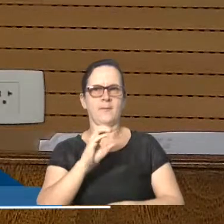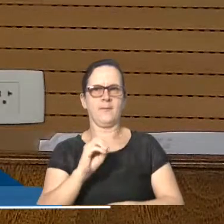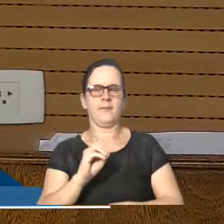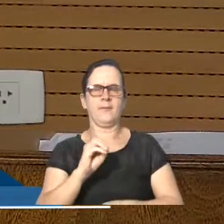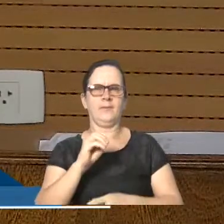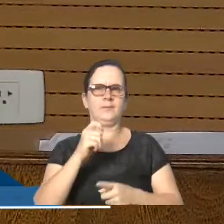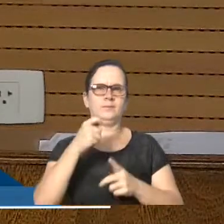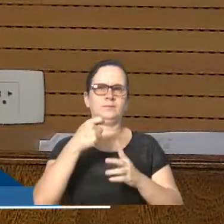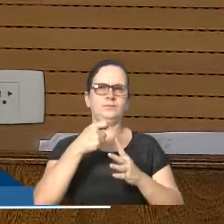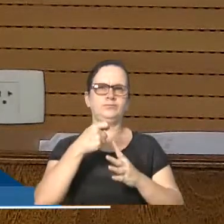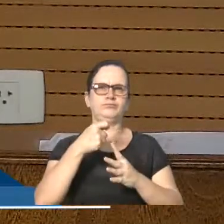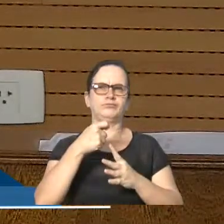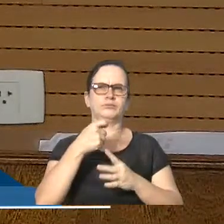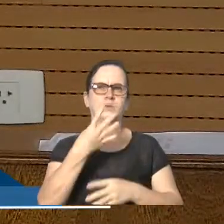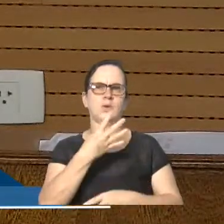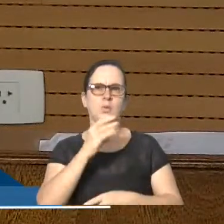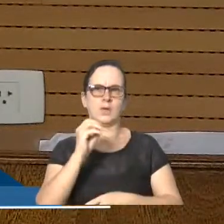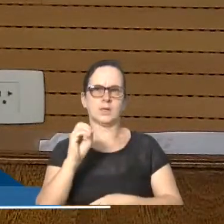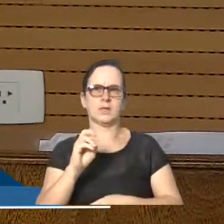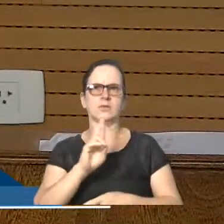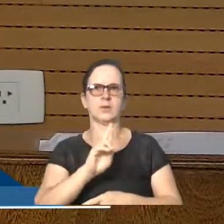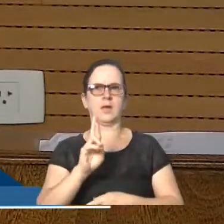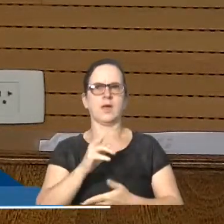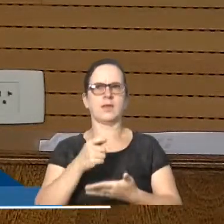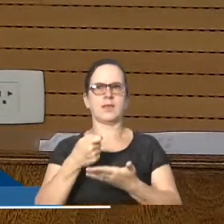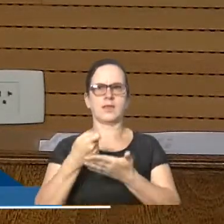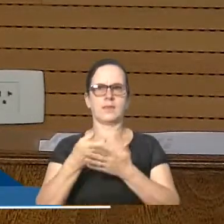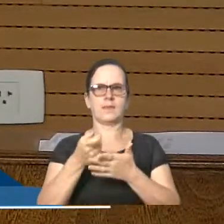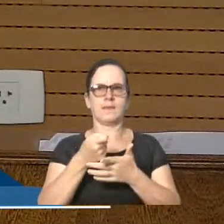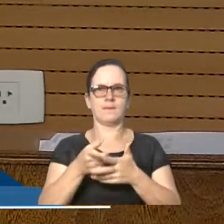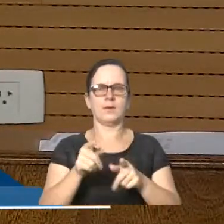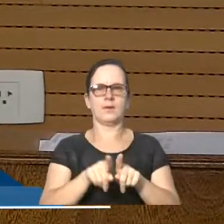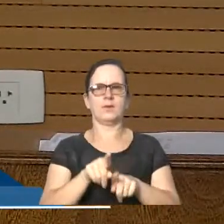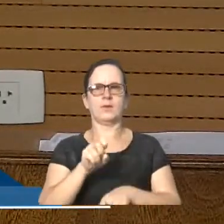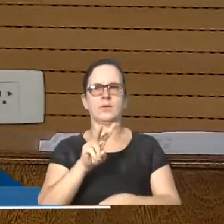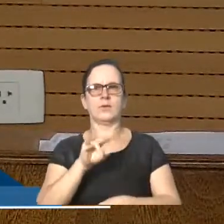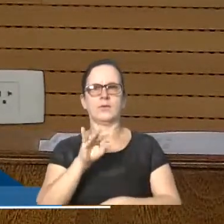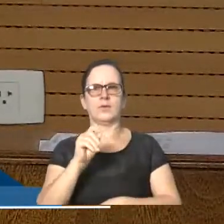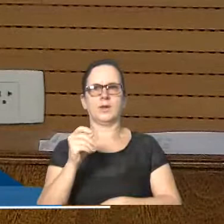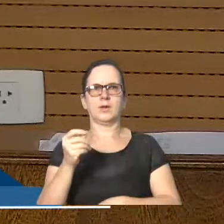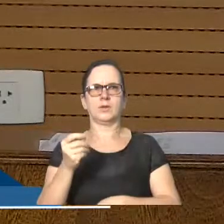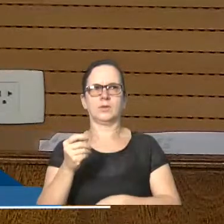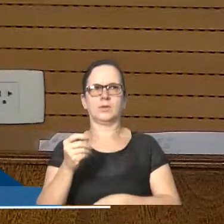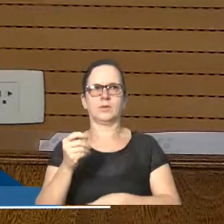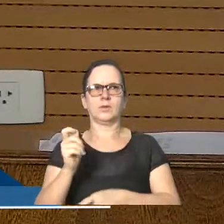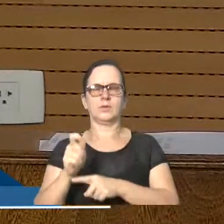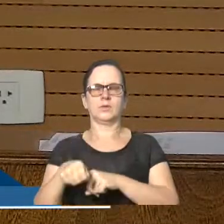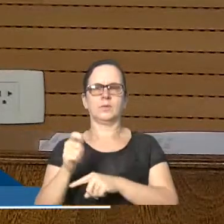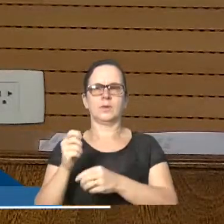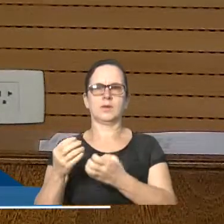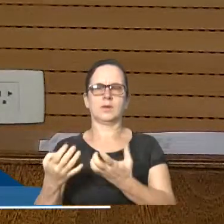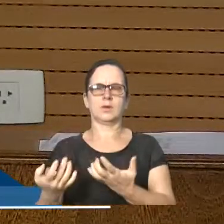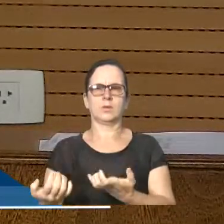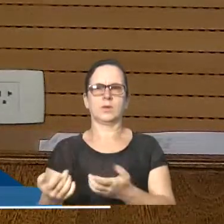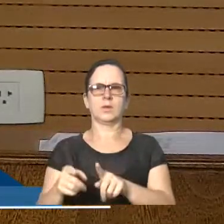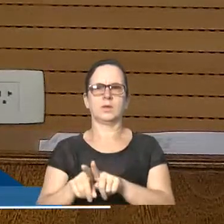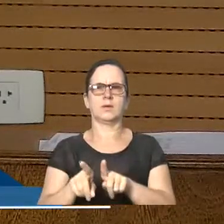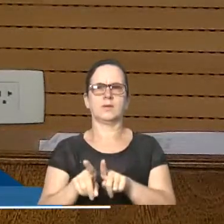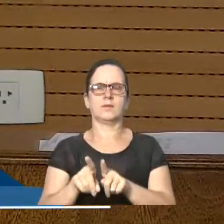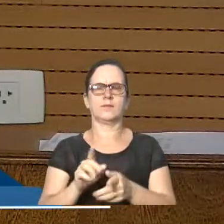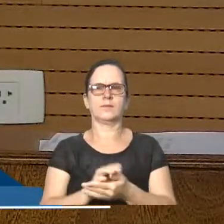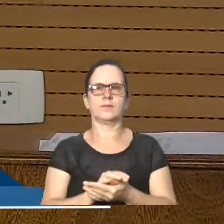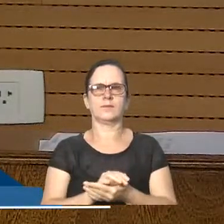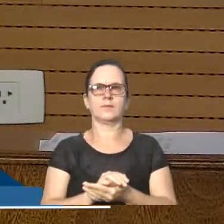mensais destinado a cada família atingida na área denominada Vila dos Pescadores. Da leitura da lei,